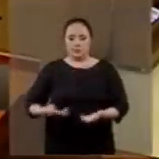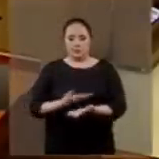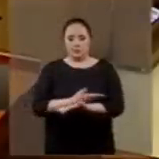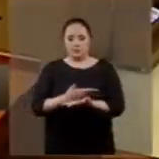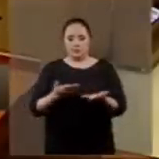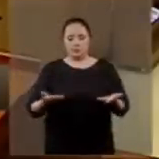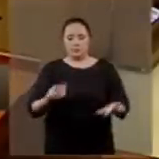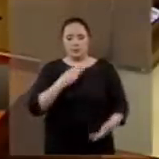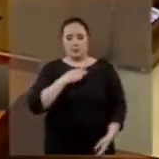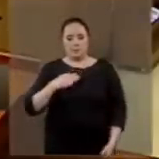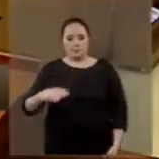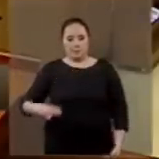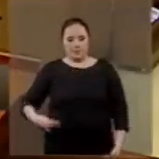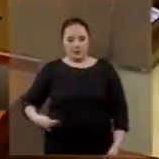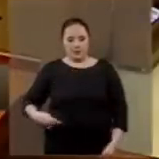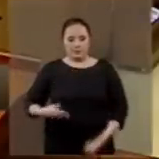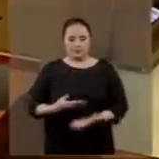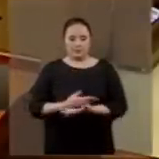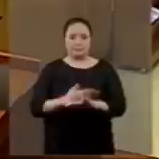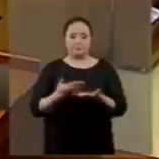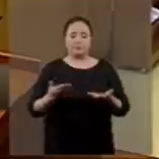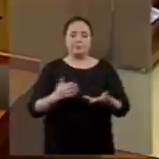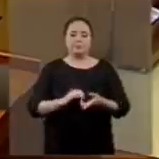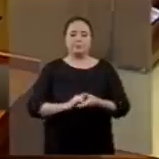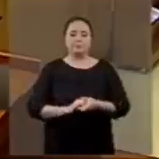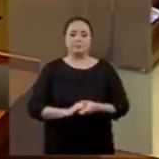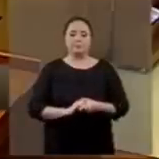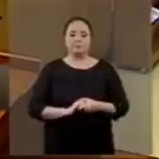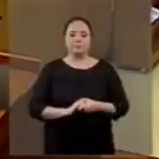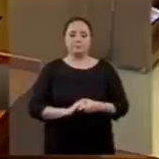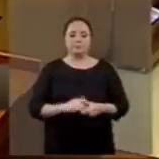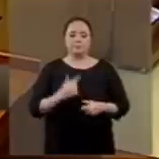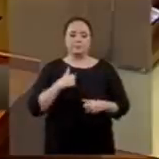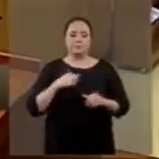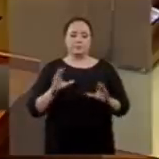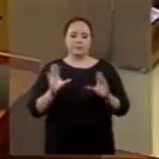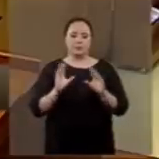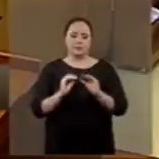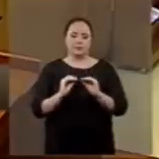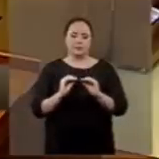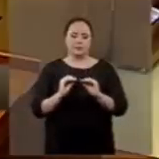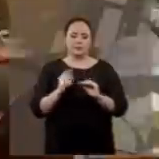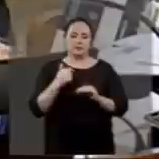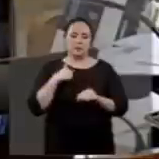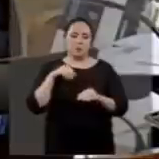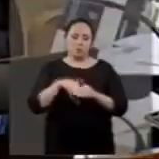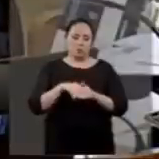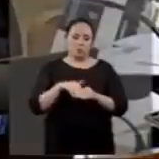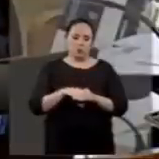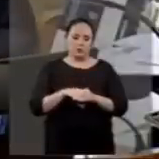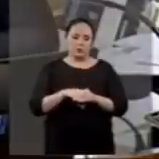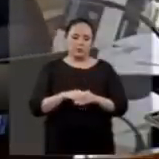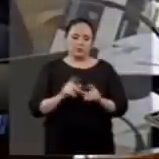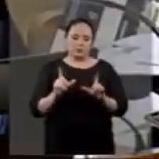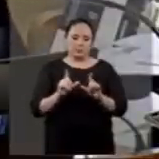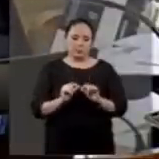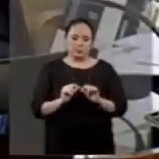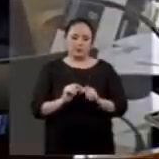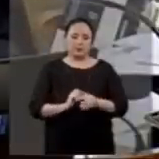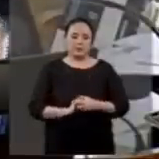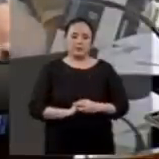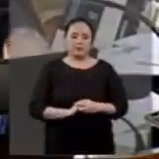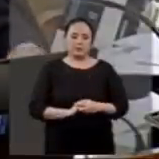Rosa, ministro, doutor Luciano. Presidente, eu vou resumir o meu voto para